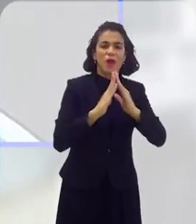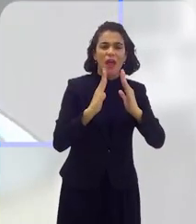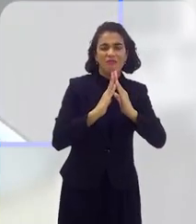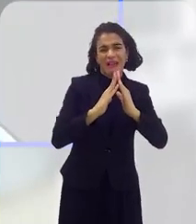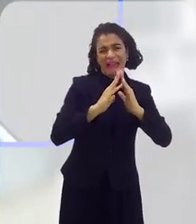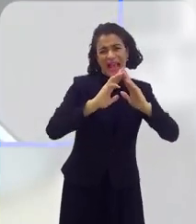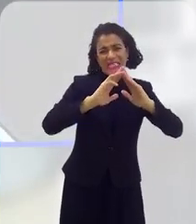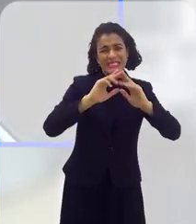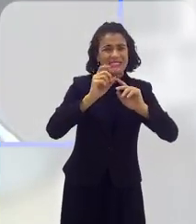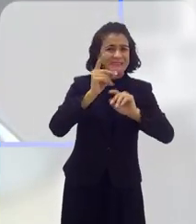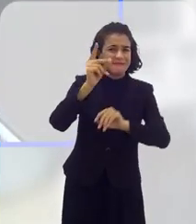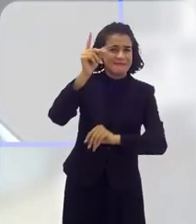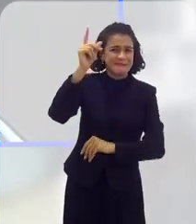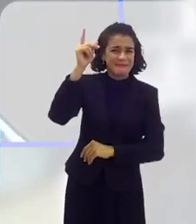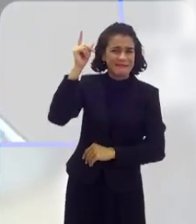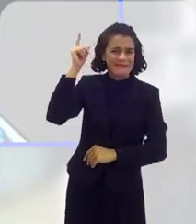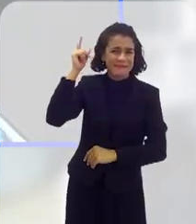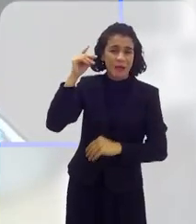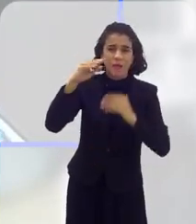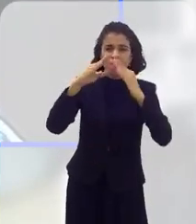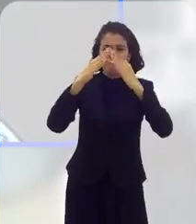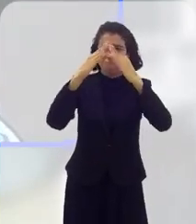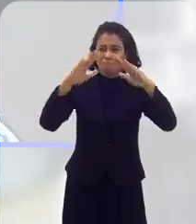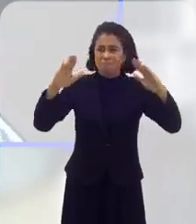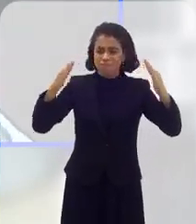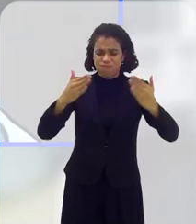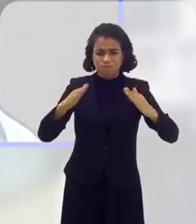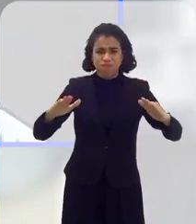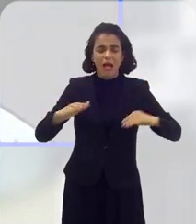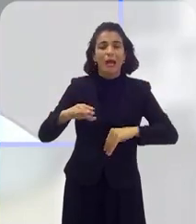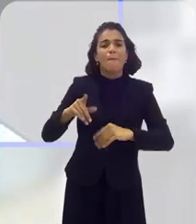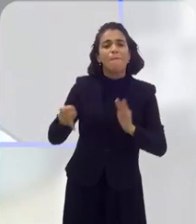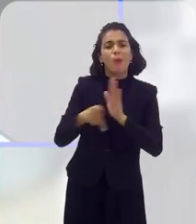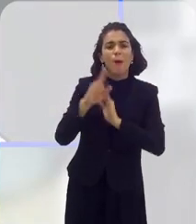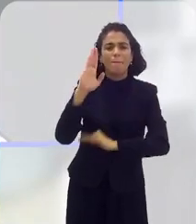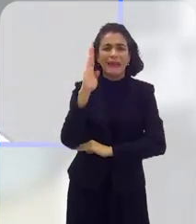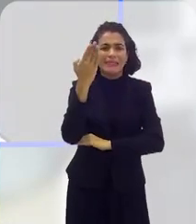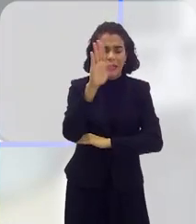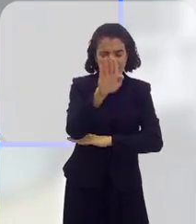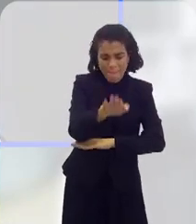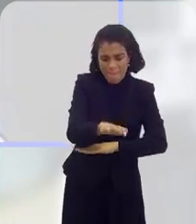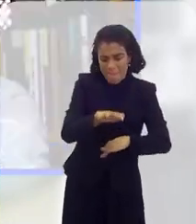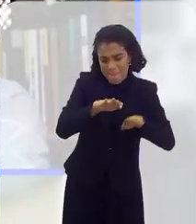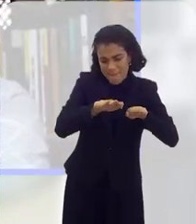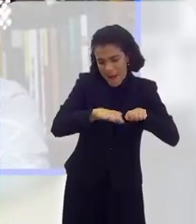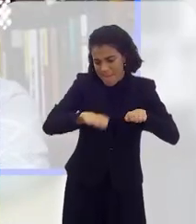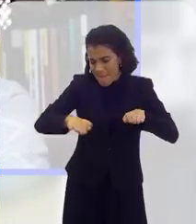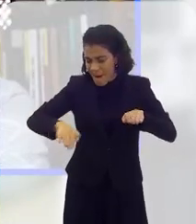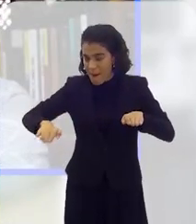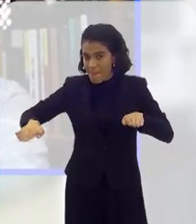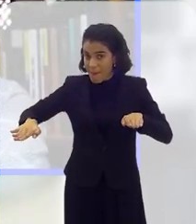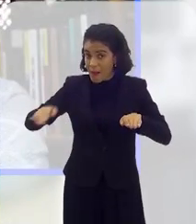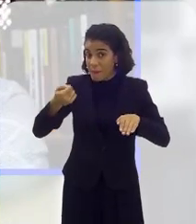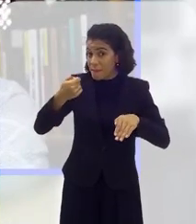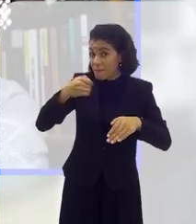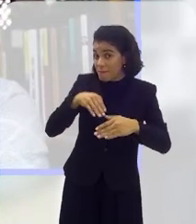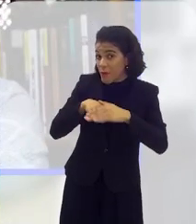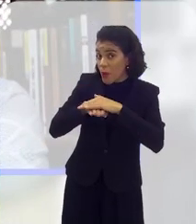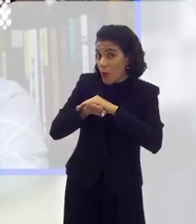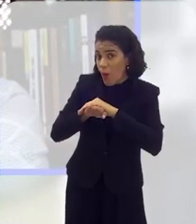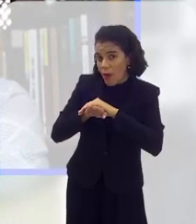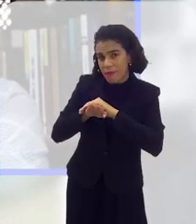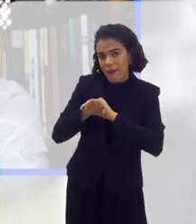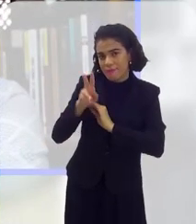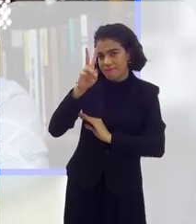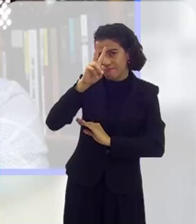numa daqueles casarões coloniais lá de São Luís, com aqueles assoalhos de madeira antigos, e eu precisava